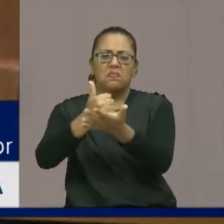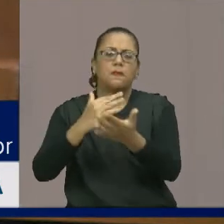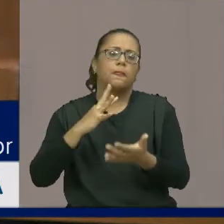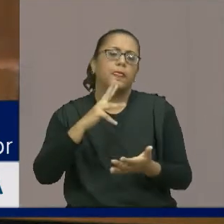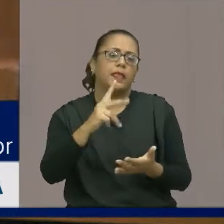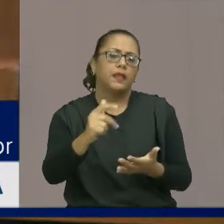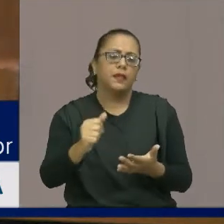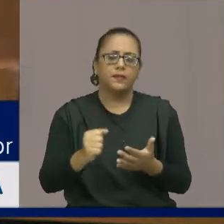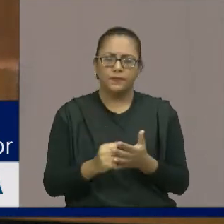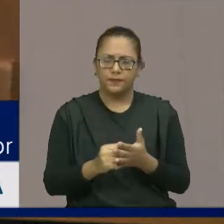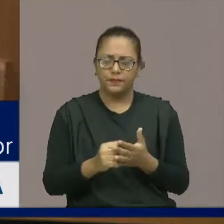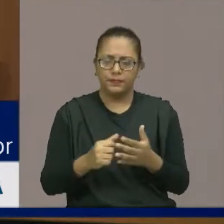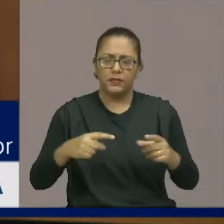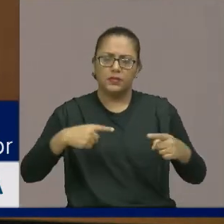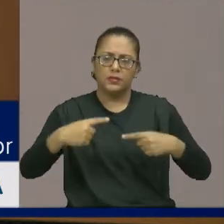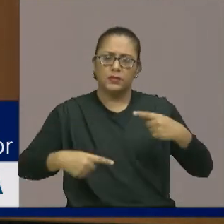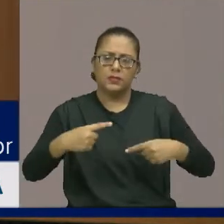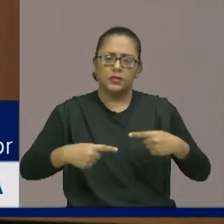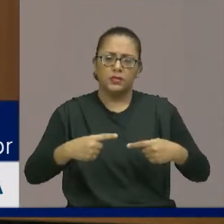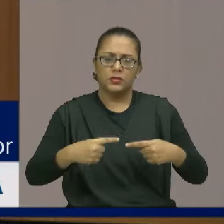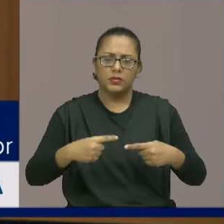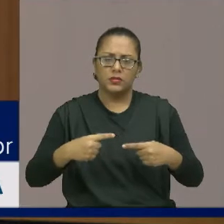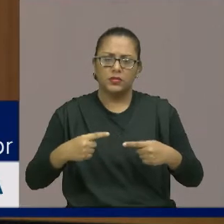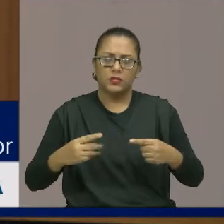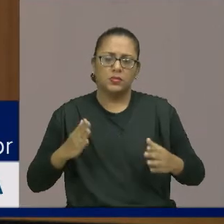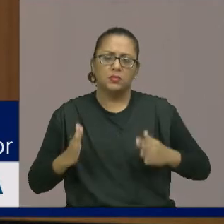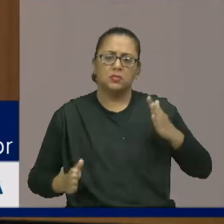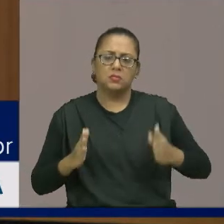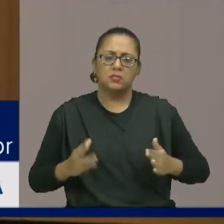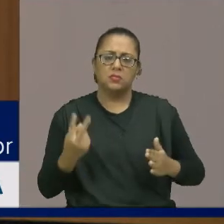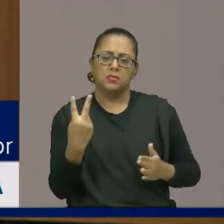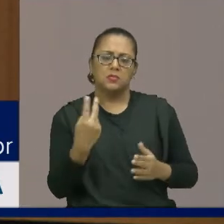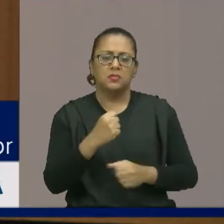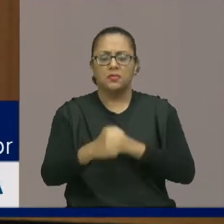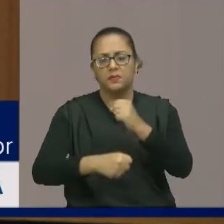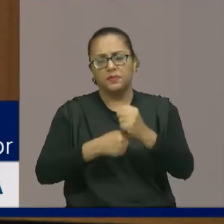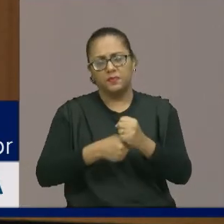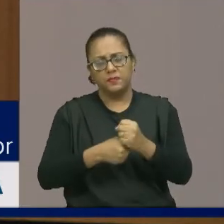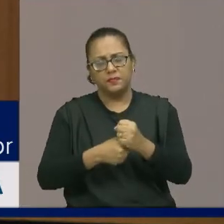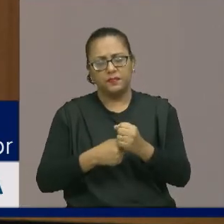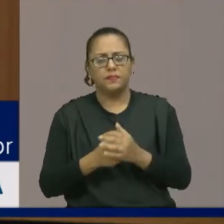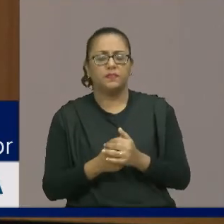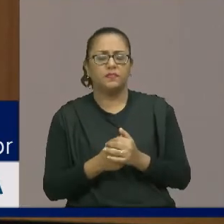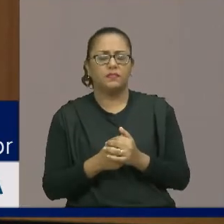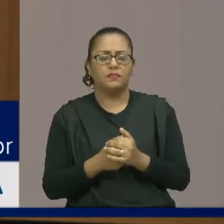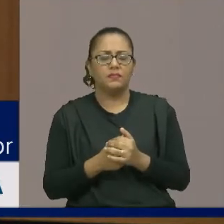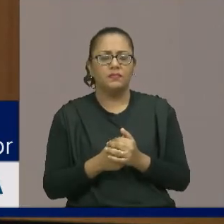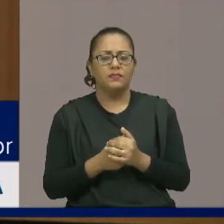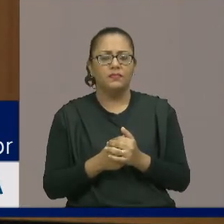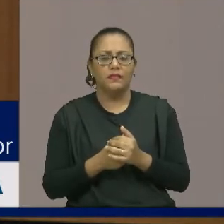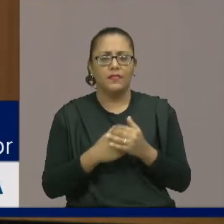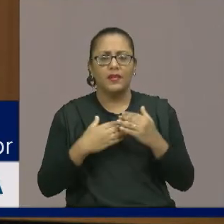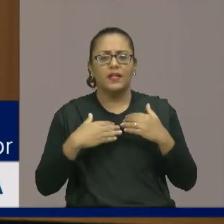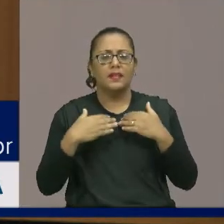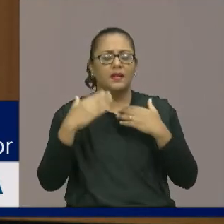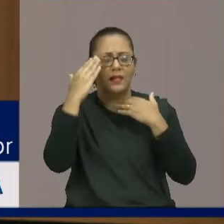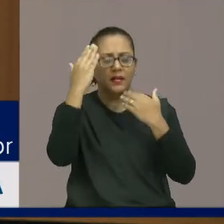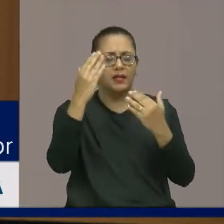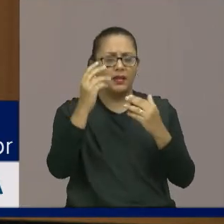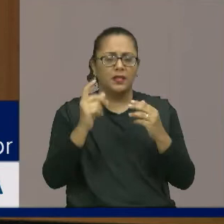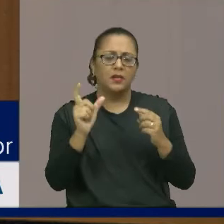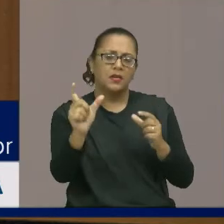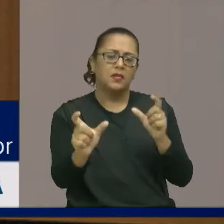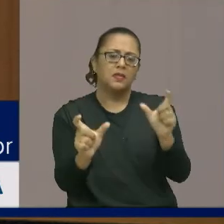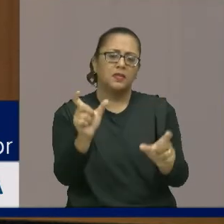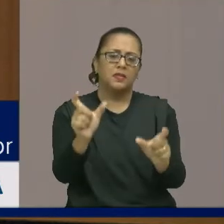melhor nessas duas legislaturas. Então, agradeço aos pares, aos amigos que fizemos aqui